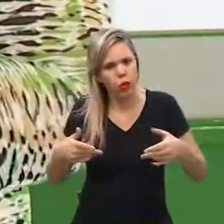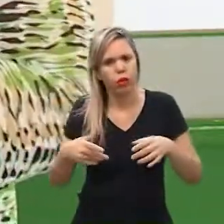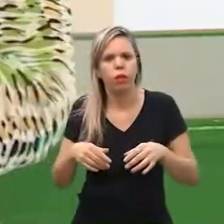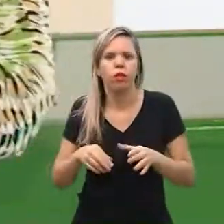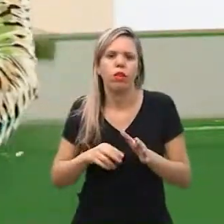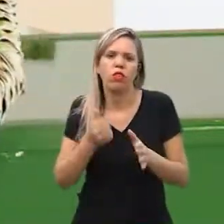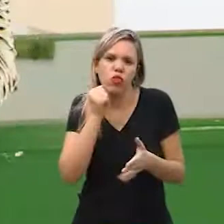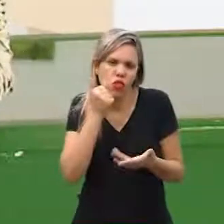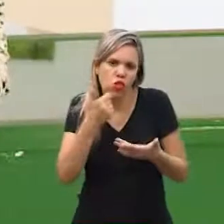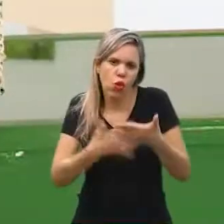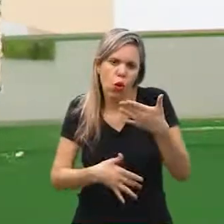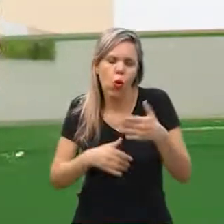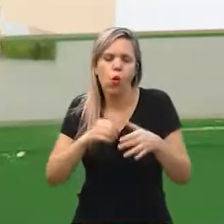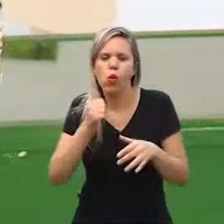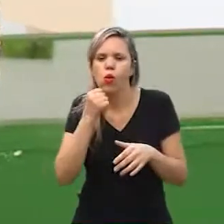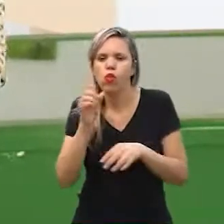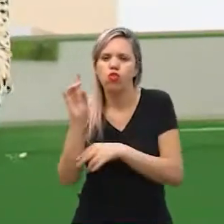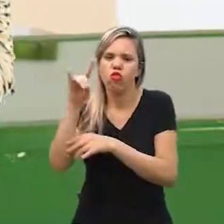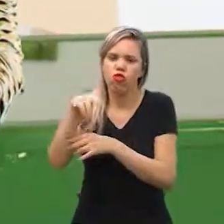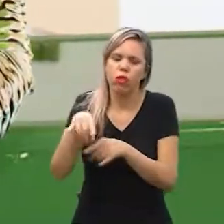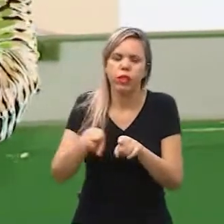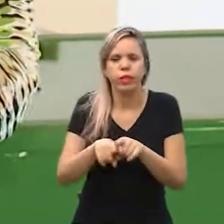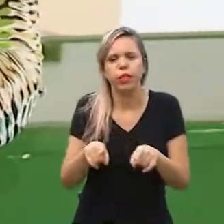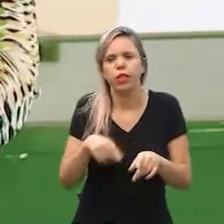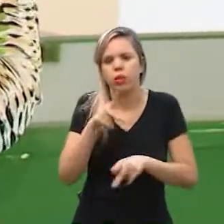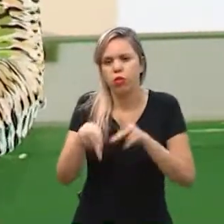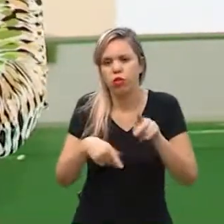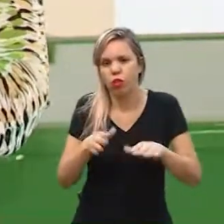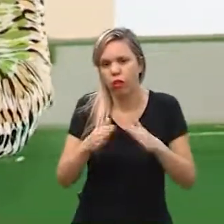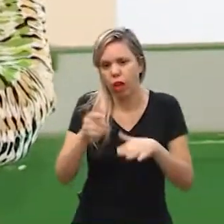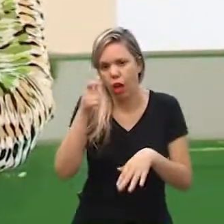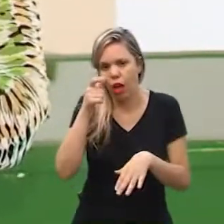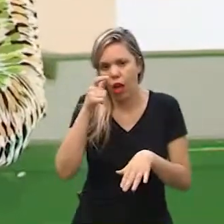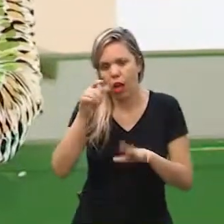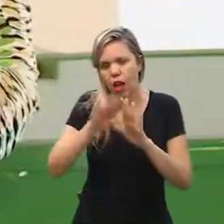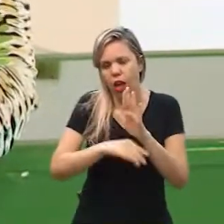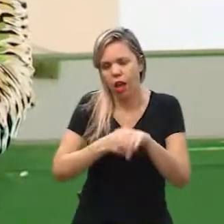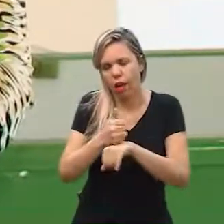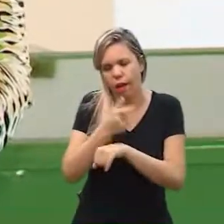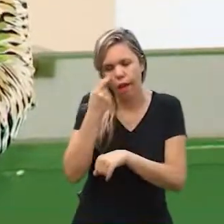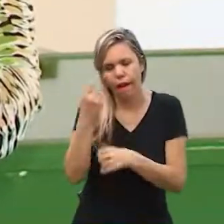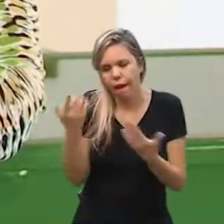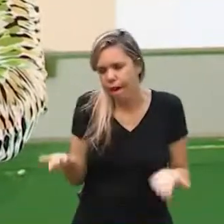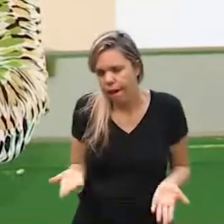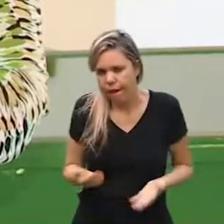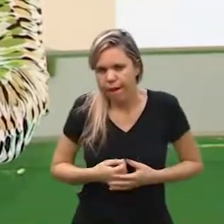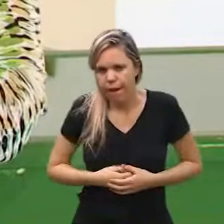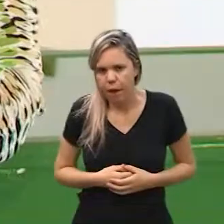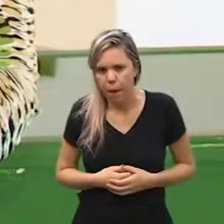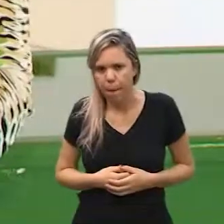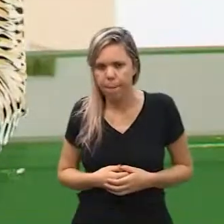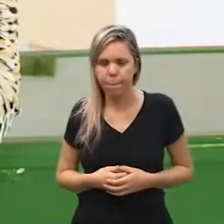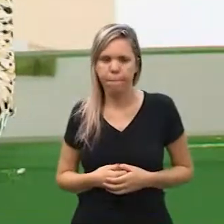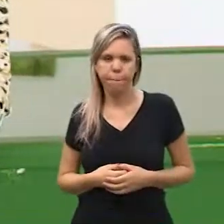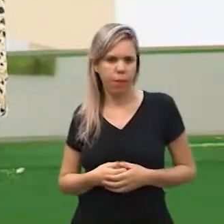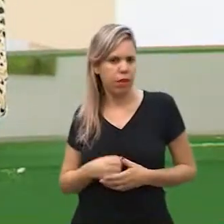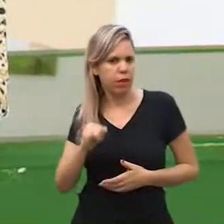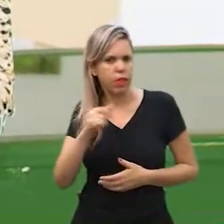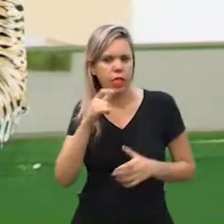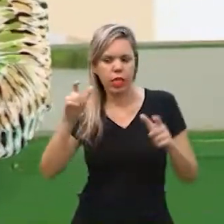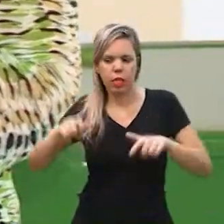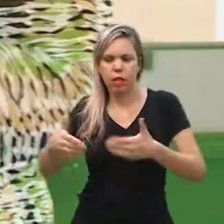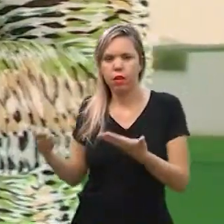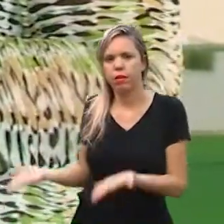arqueológico. Inclusive, né, para a galera que está em casa assistindo ao quadro Se Liga na Profissão, se situar, a gente